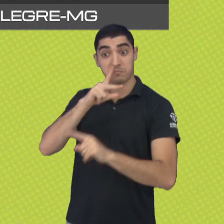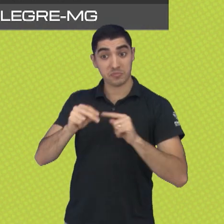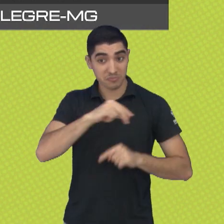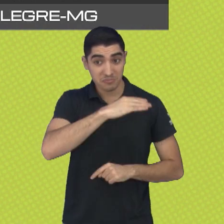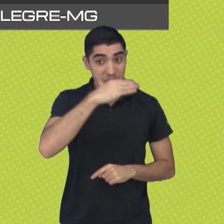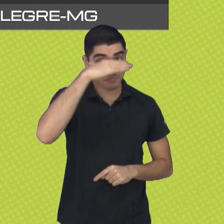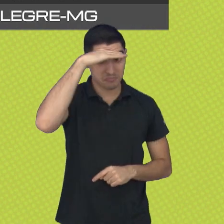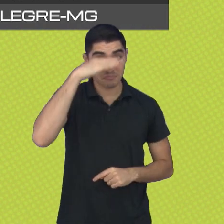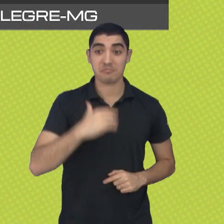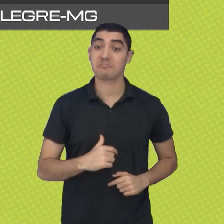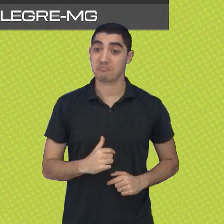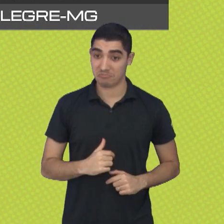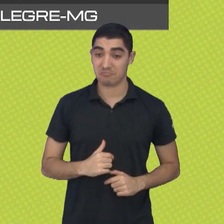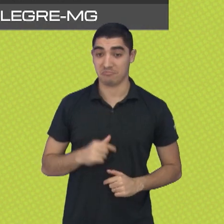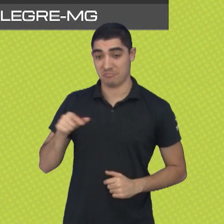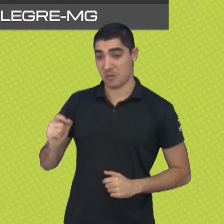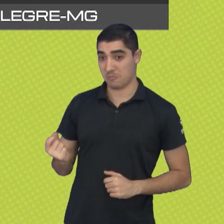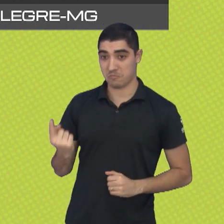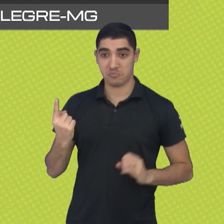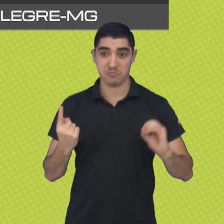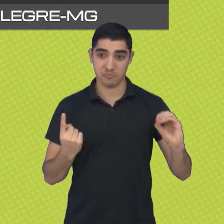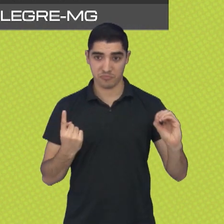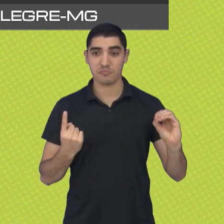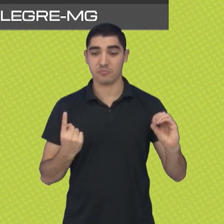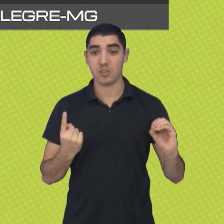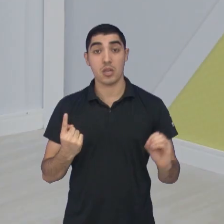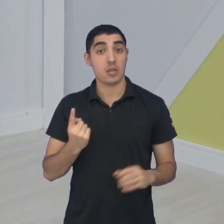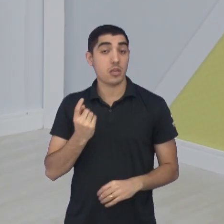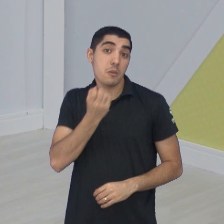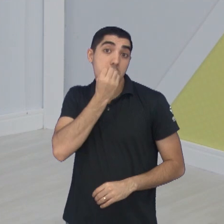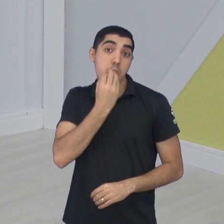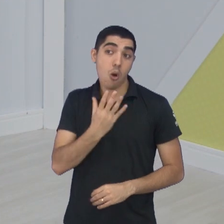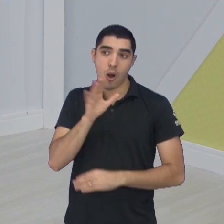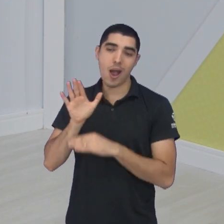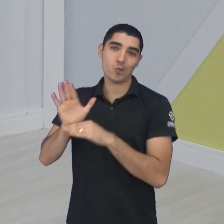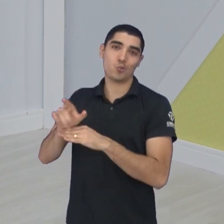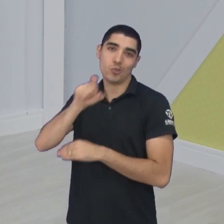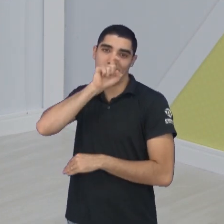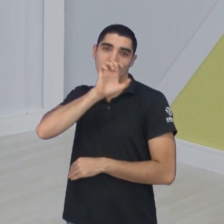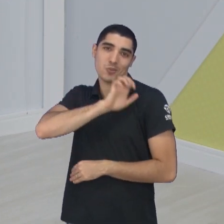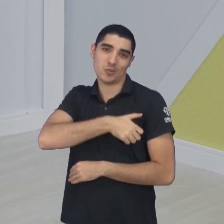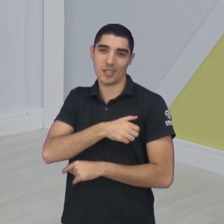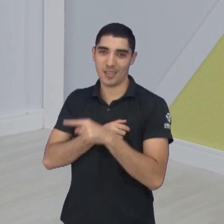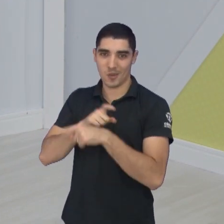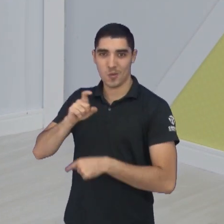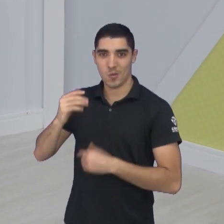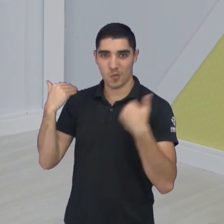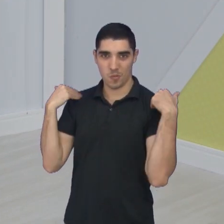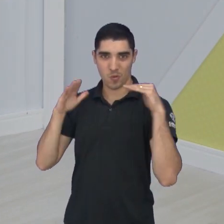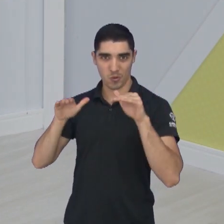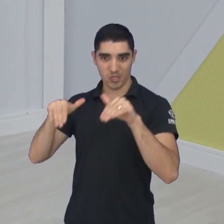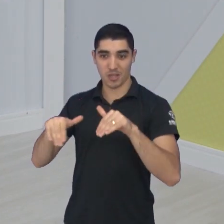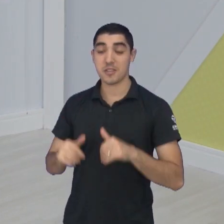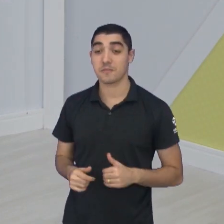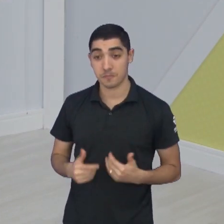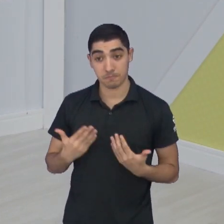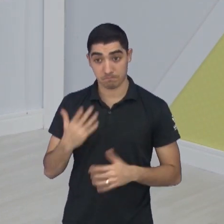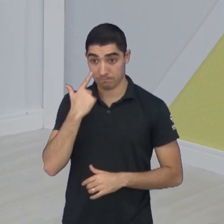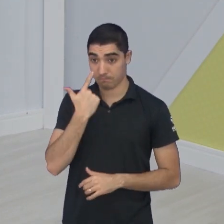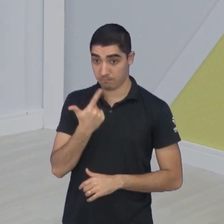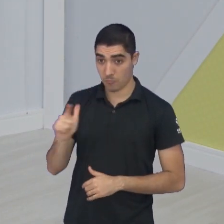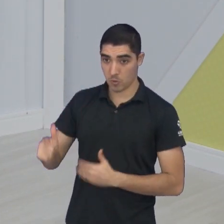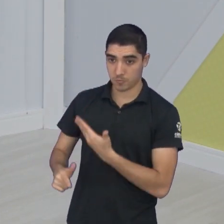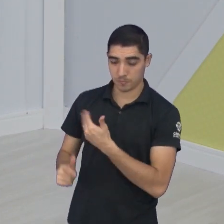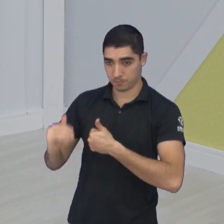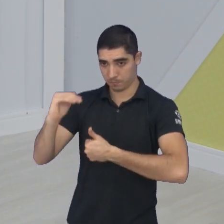resultado aparentemente surpreendente, resultado até que foi bom para o São José, o Costa Rica vencendo o Pouso Alegre, o time mineiro. A classificação ficou da